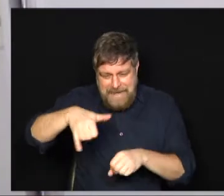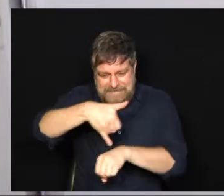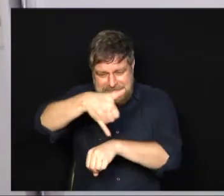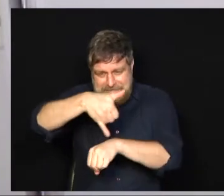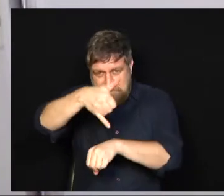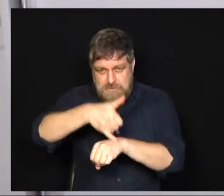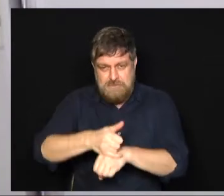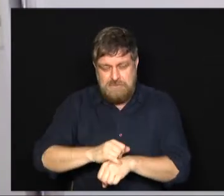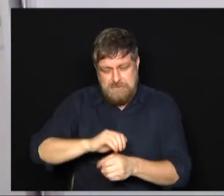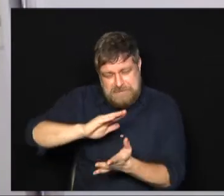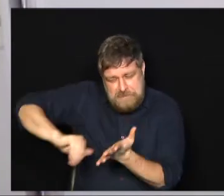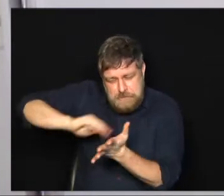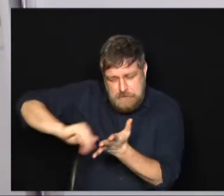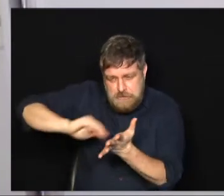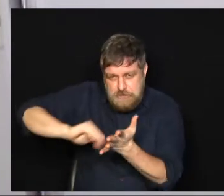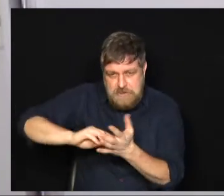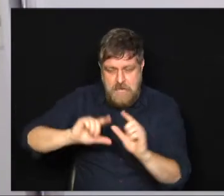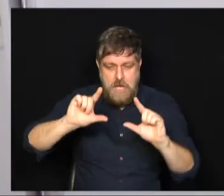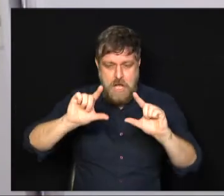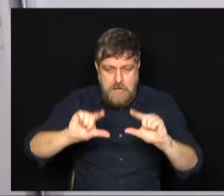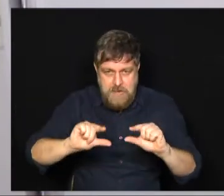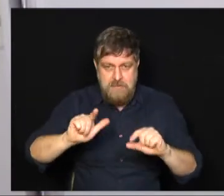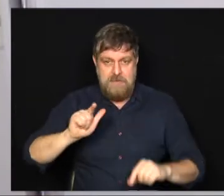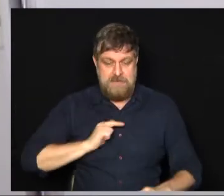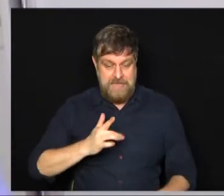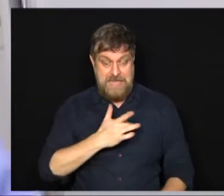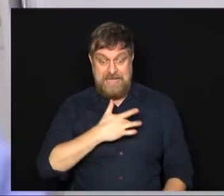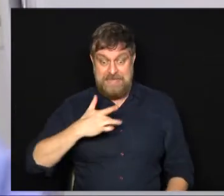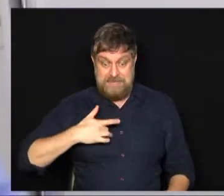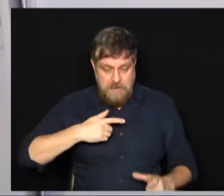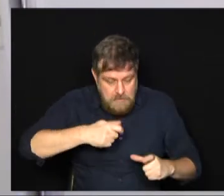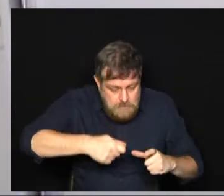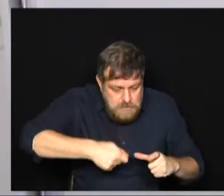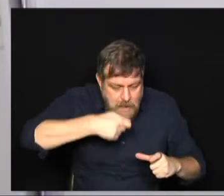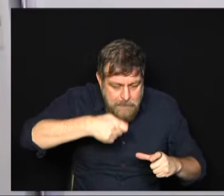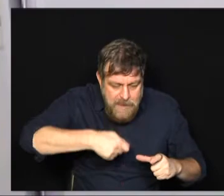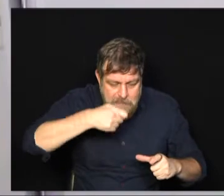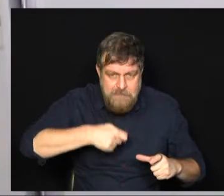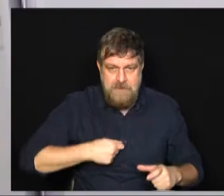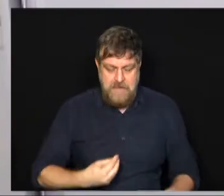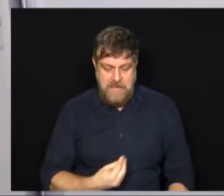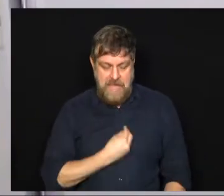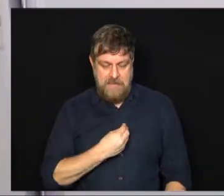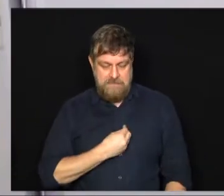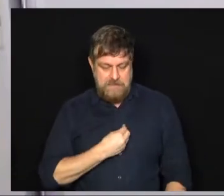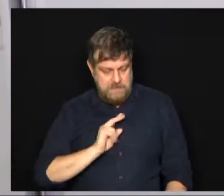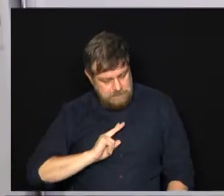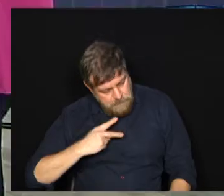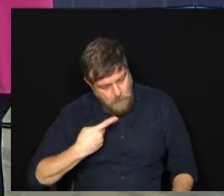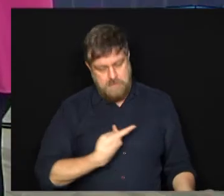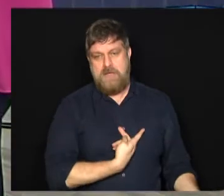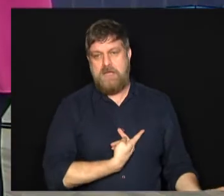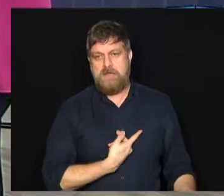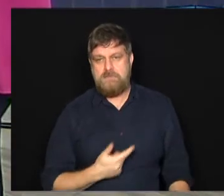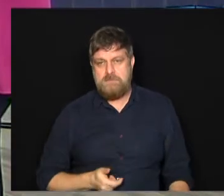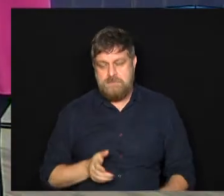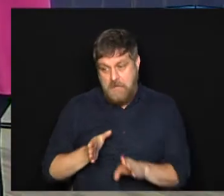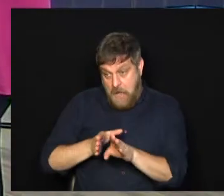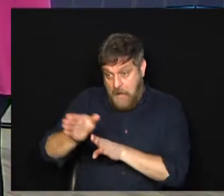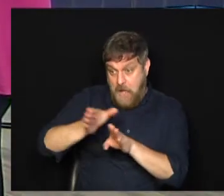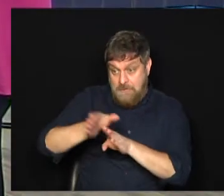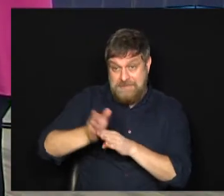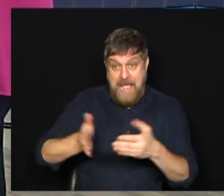mais fibra, com mais proteína saudável. Então, assim, mudar o estilo de vida. E esse recado que o senhor está dando vale até para